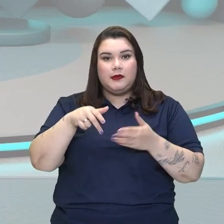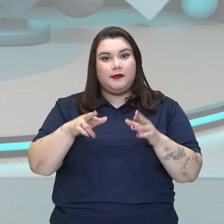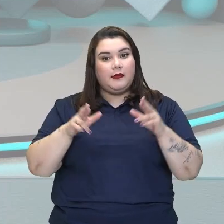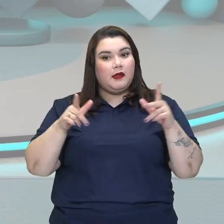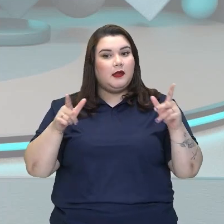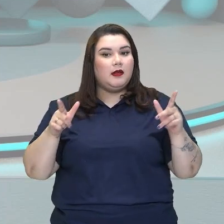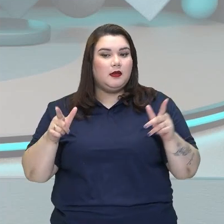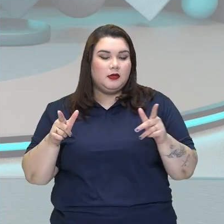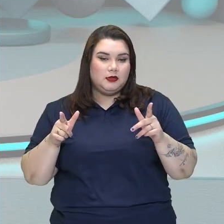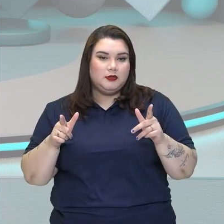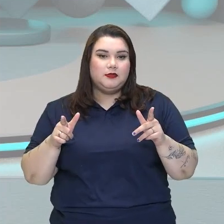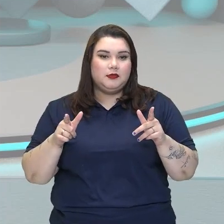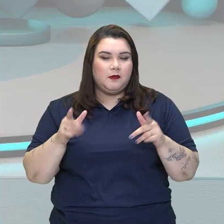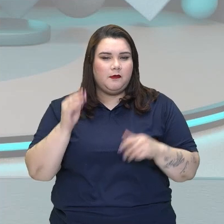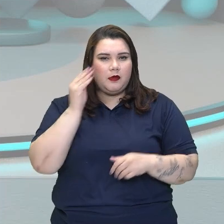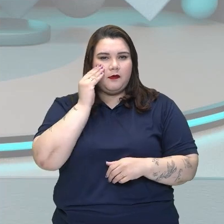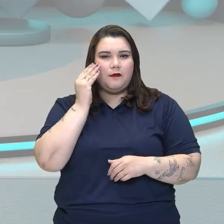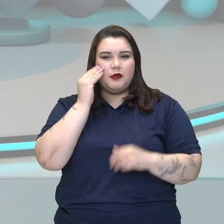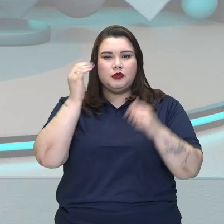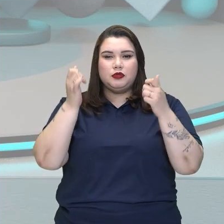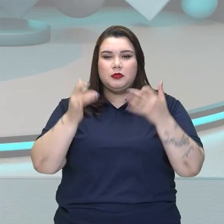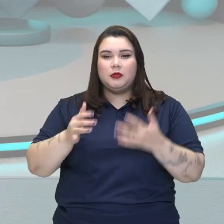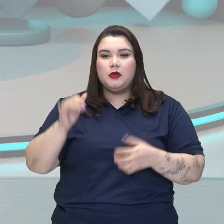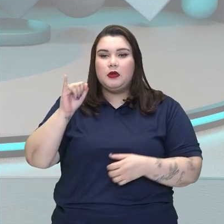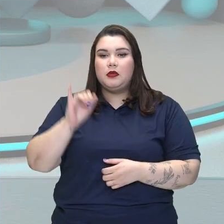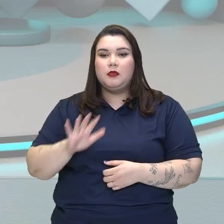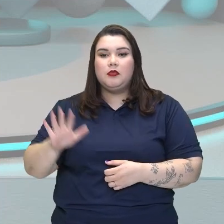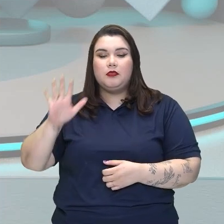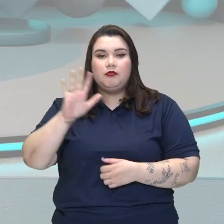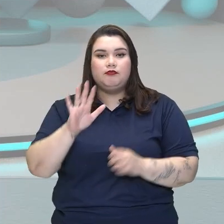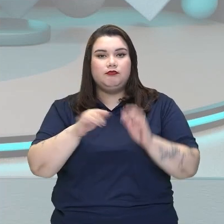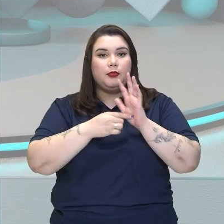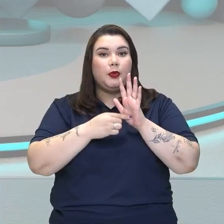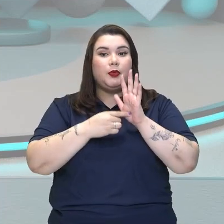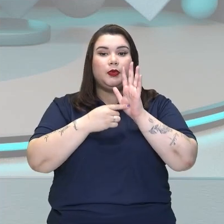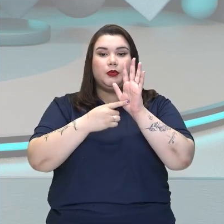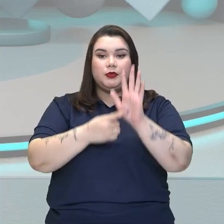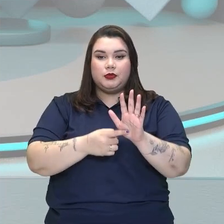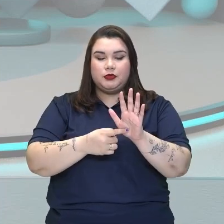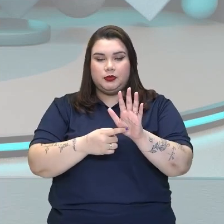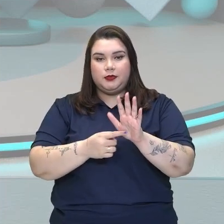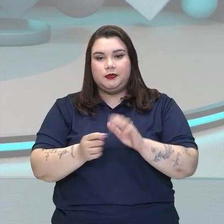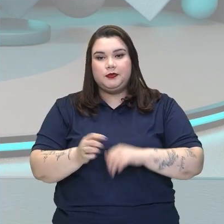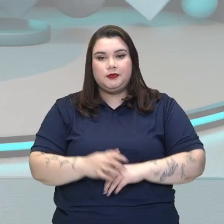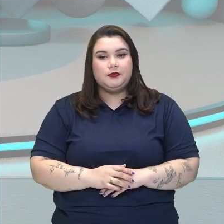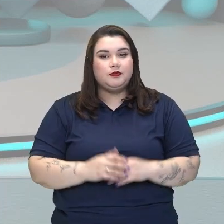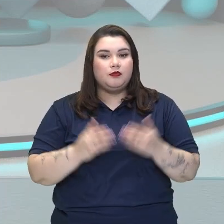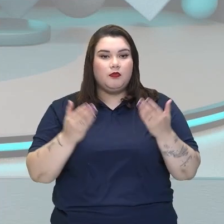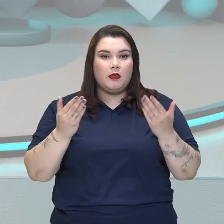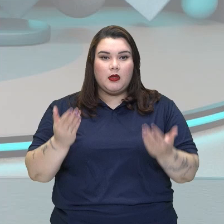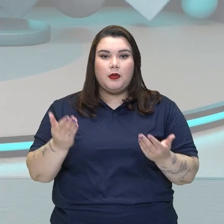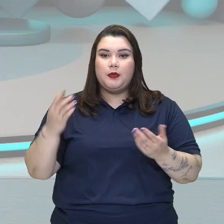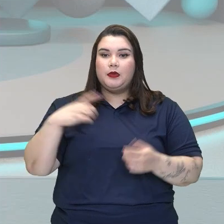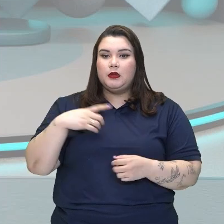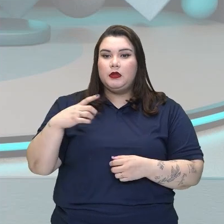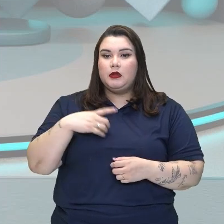diferente. A gente vai ver daqui a pouquinho aí uma imagem que vai ilustrar melhor. Então,